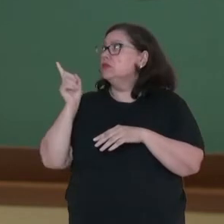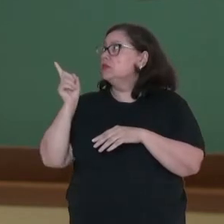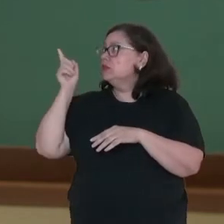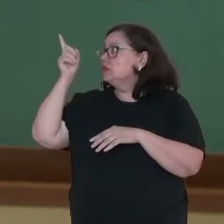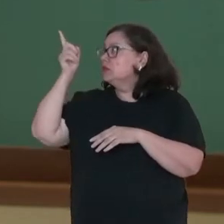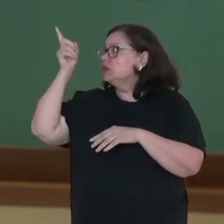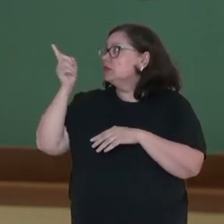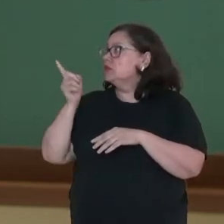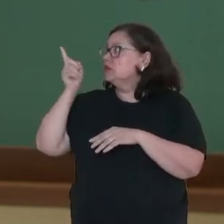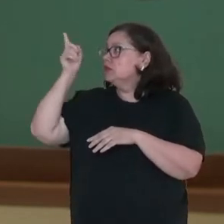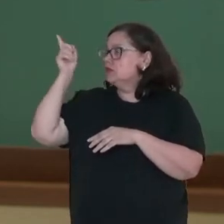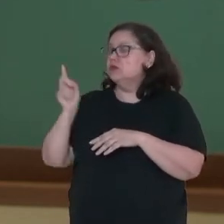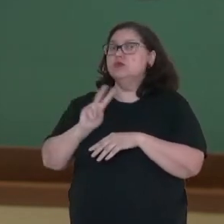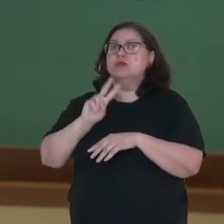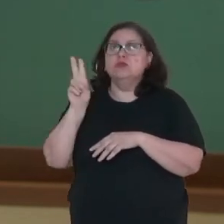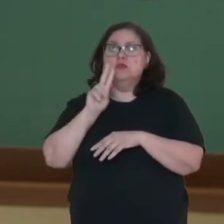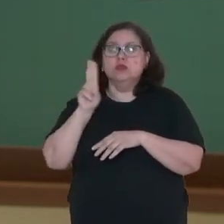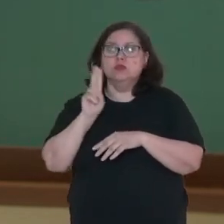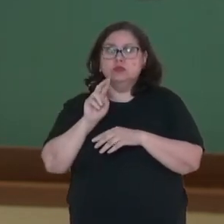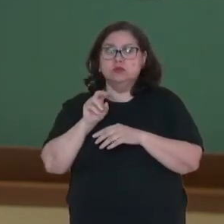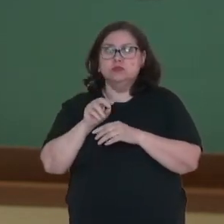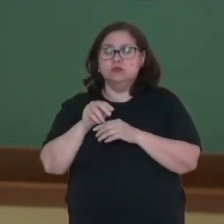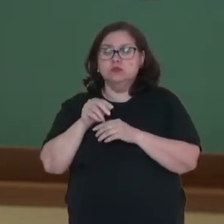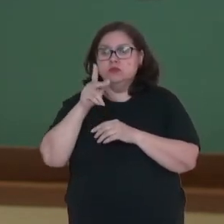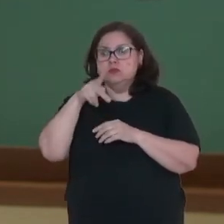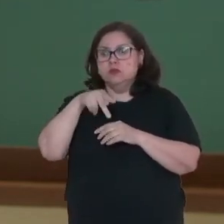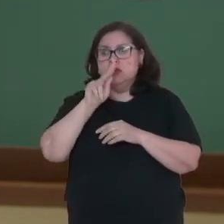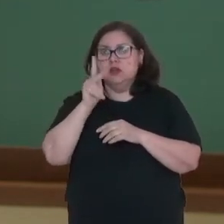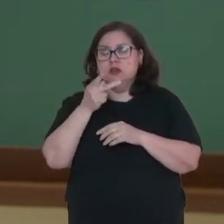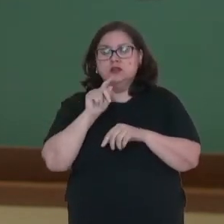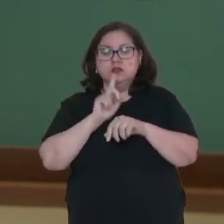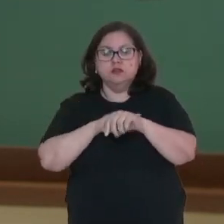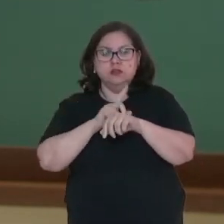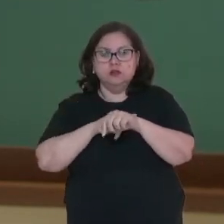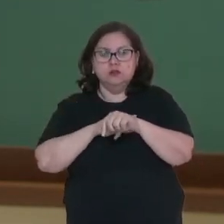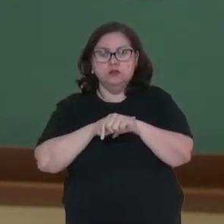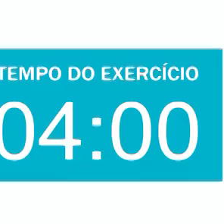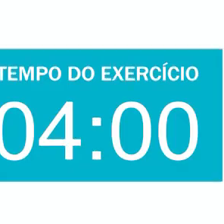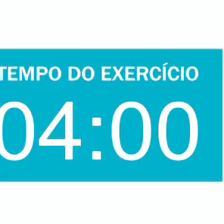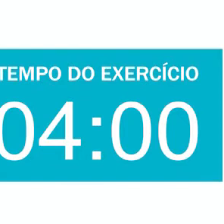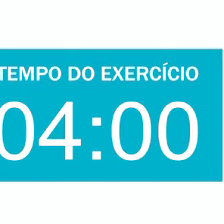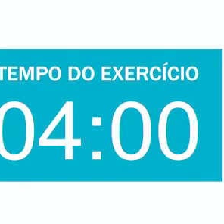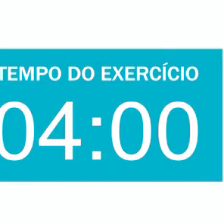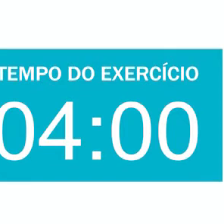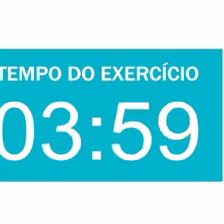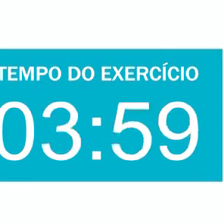e aqui está os valores dos seus pHs. Tempo.